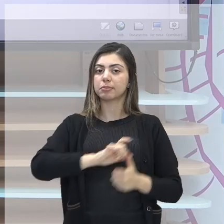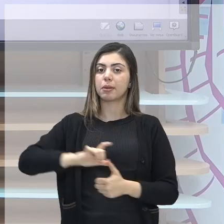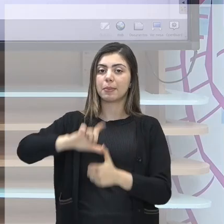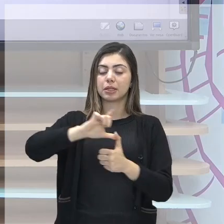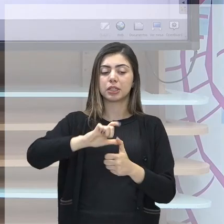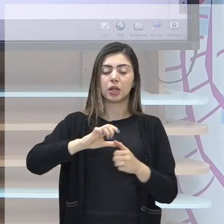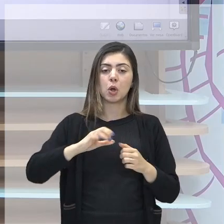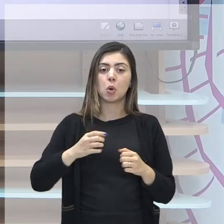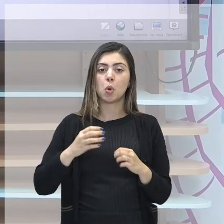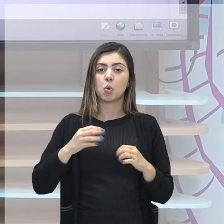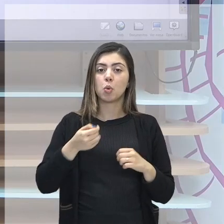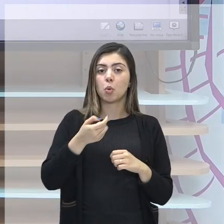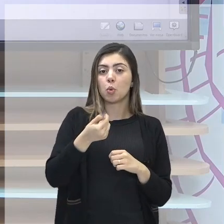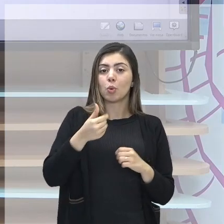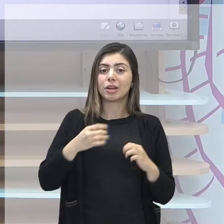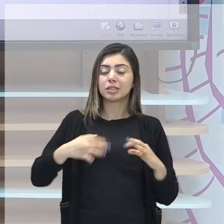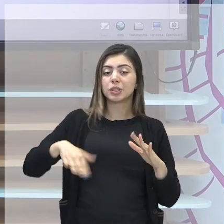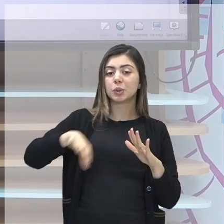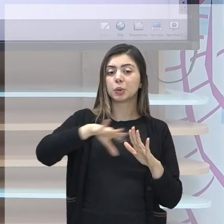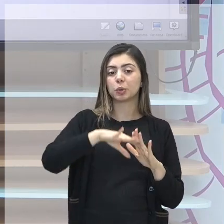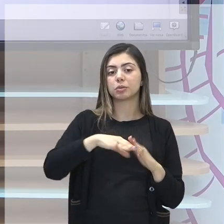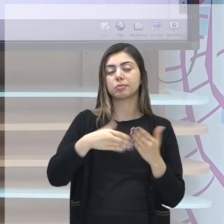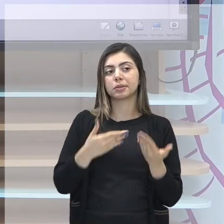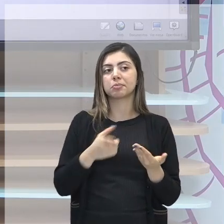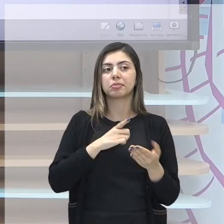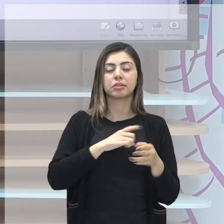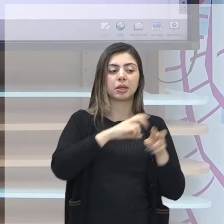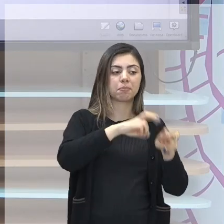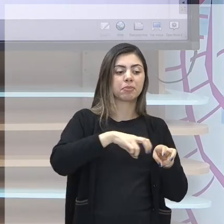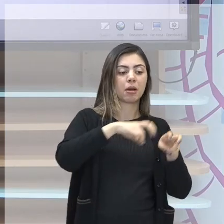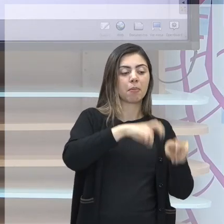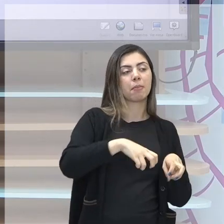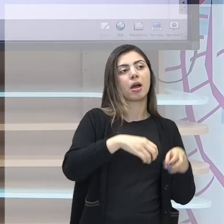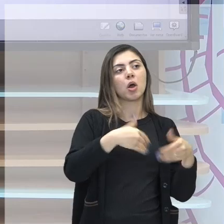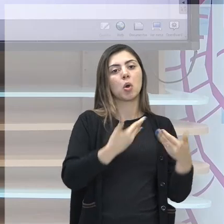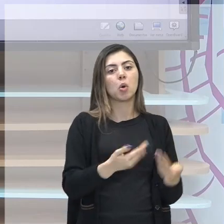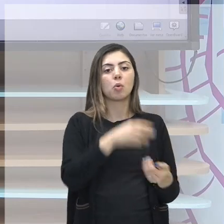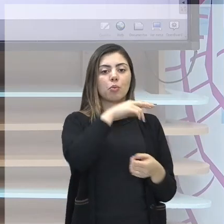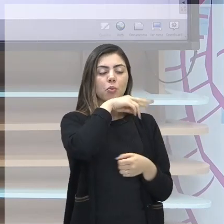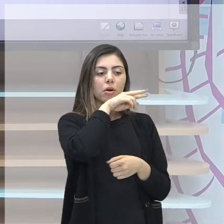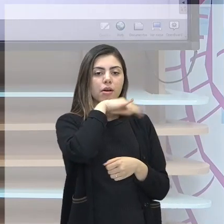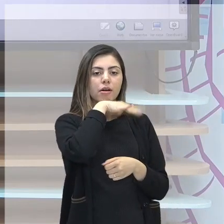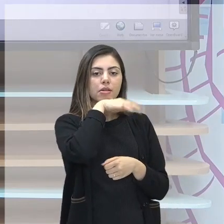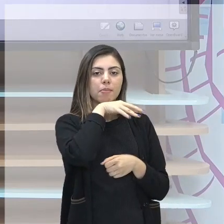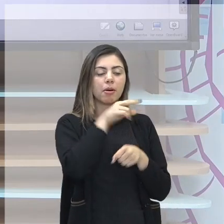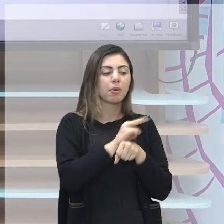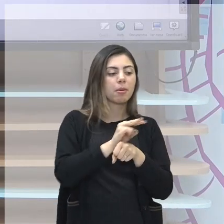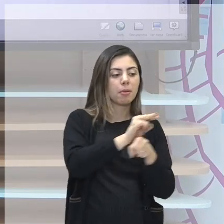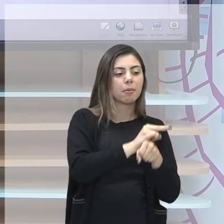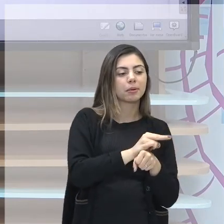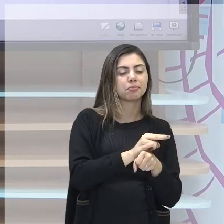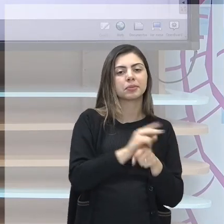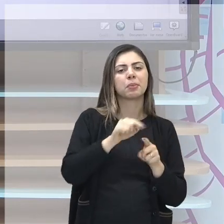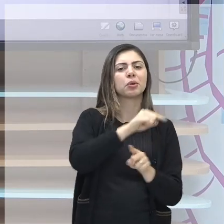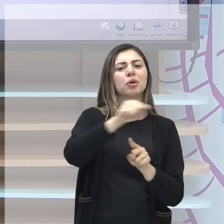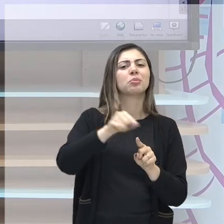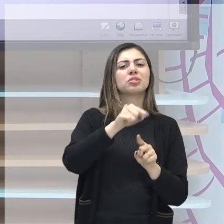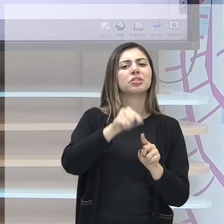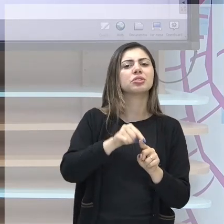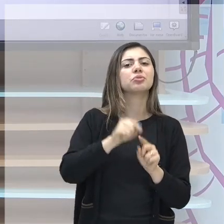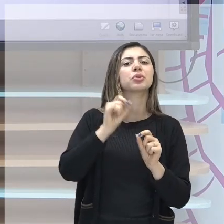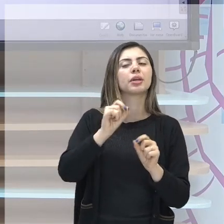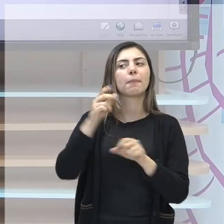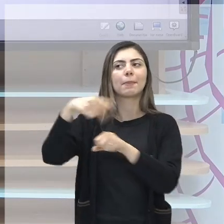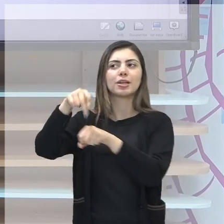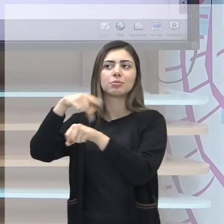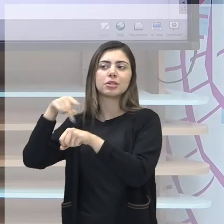geral, tanto oriundas da atividade de agricultura e pecuária, são destinadas ali ao mercado externo. Se produz